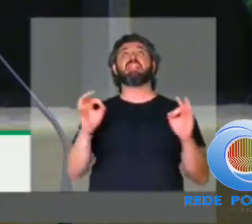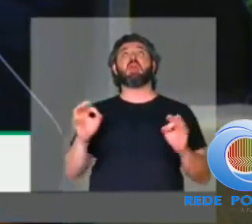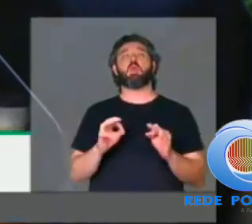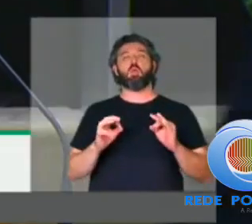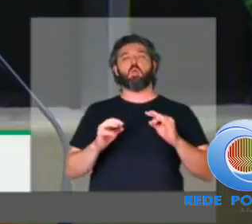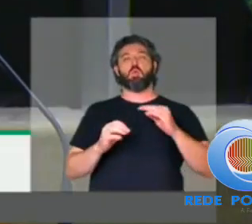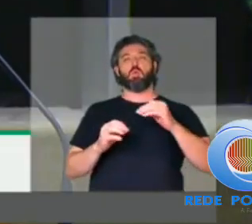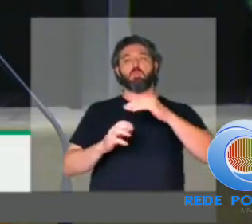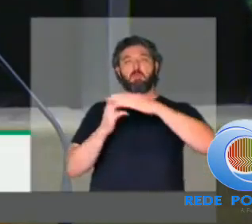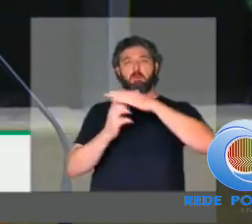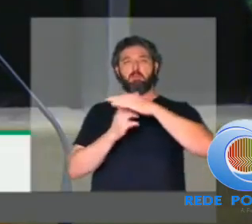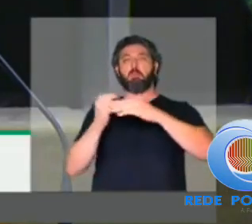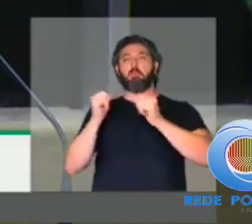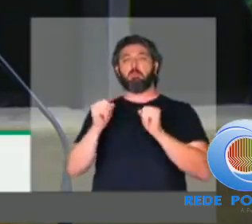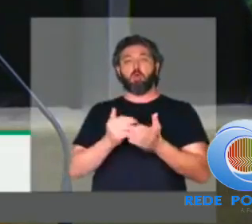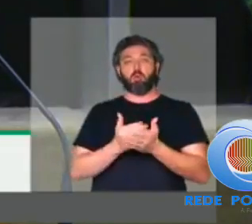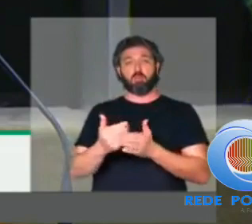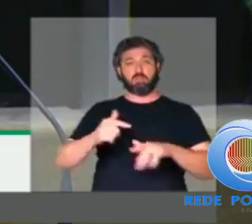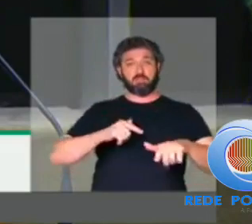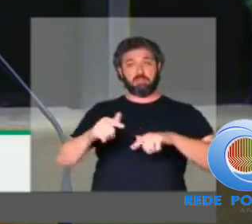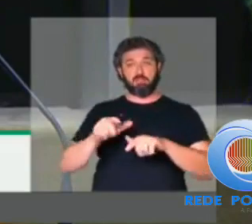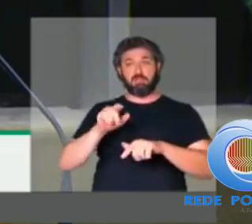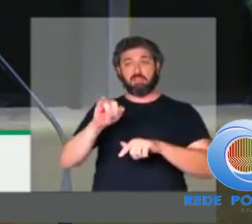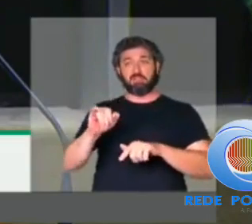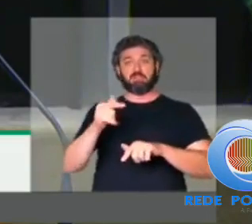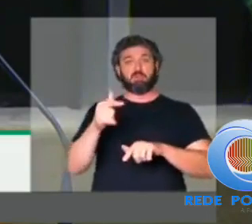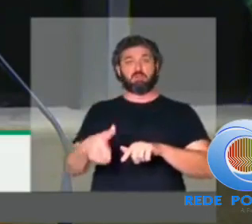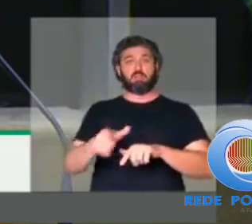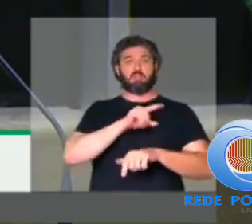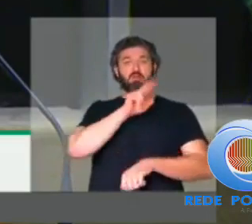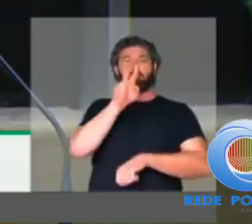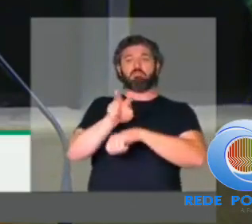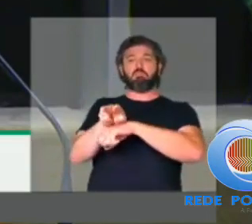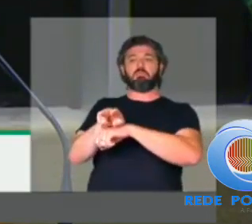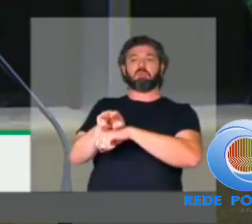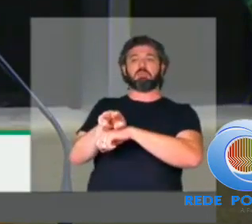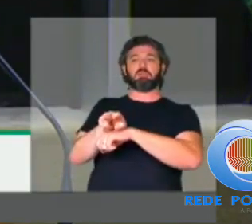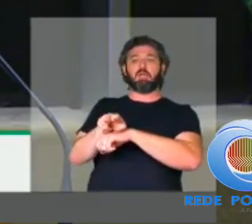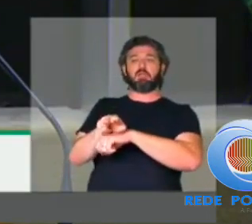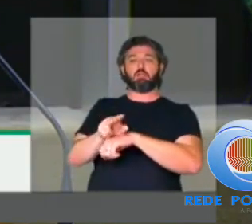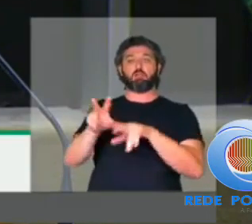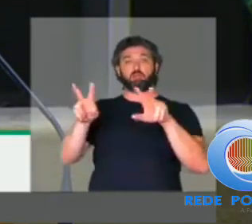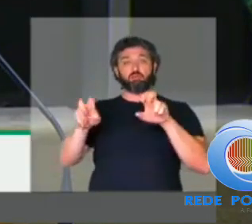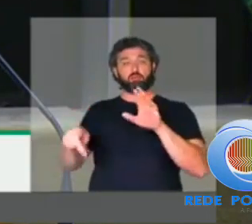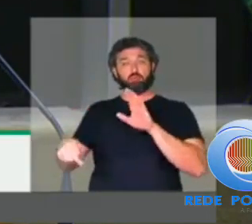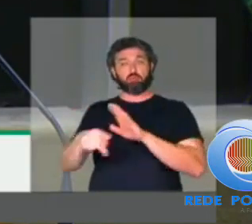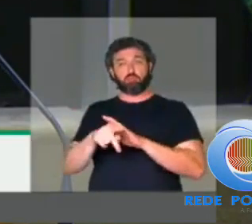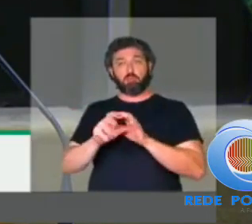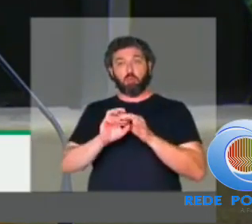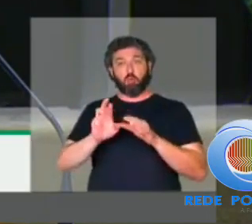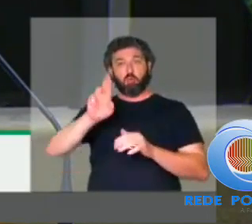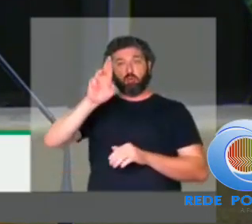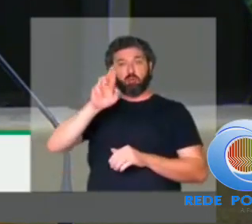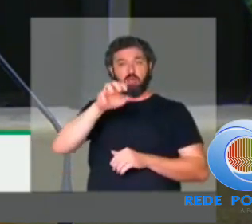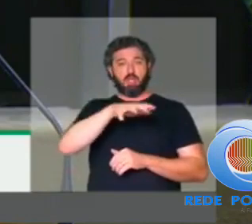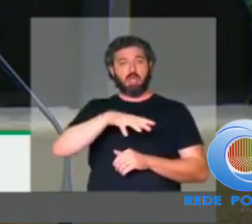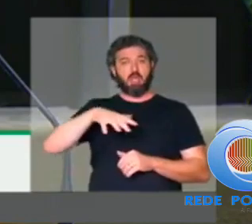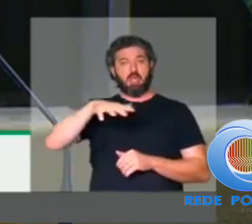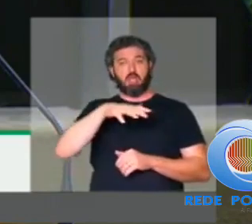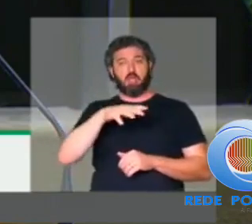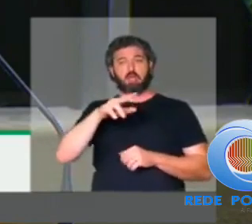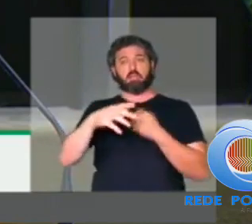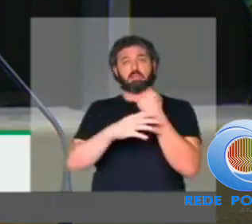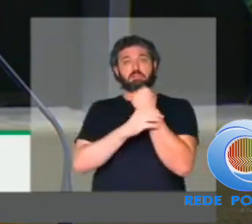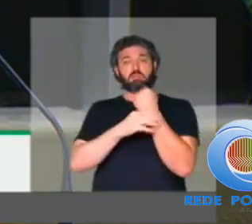estabelecimento poderá iniciar suas atividades sem que haja uma fiscalização da autoridade regional